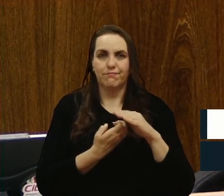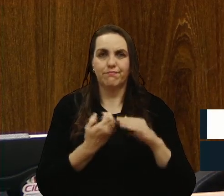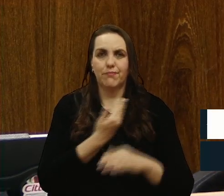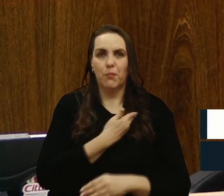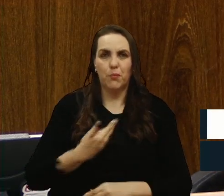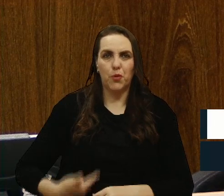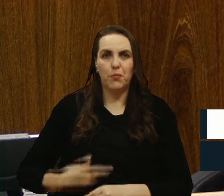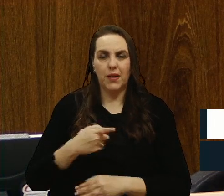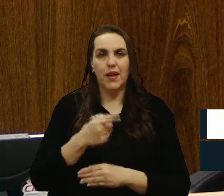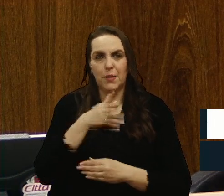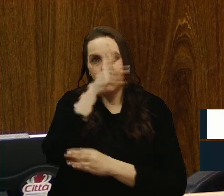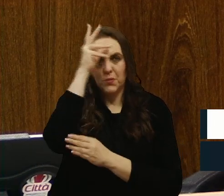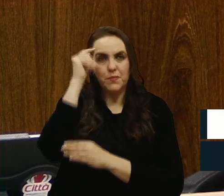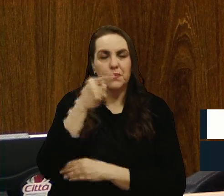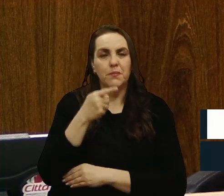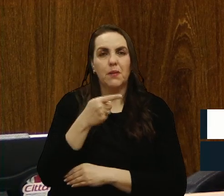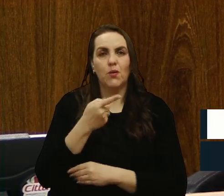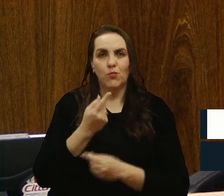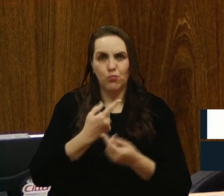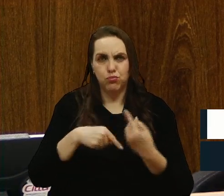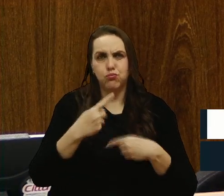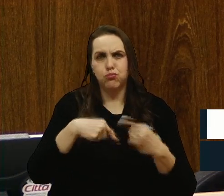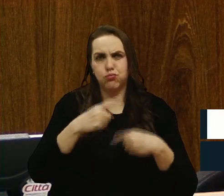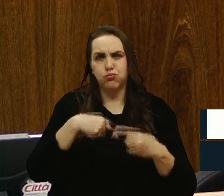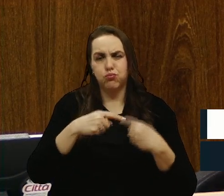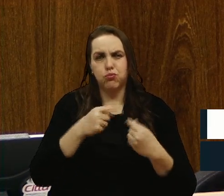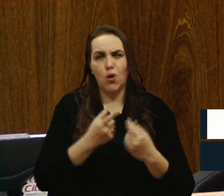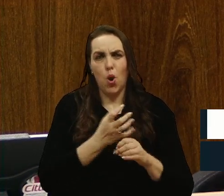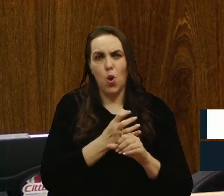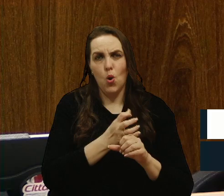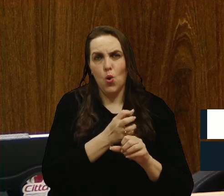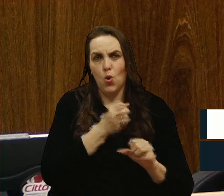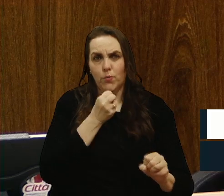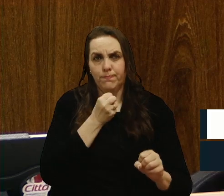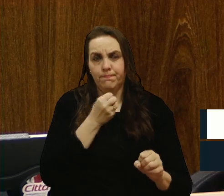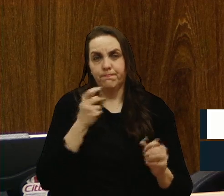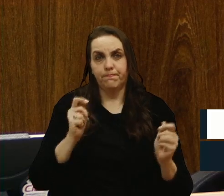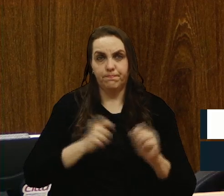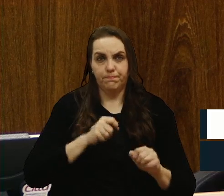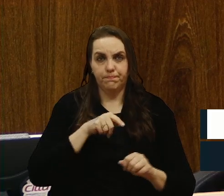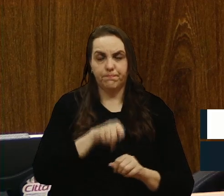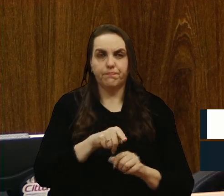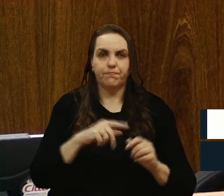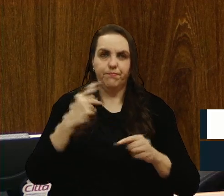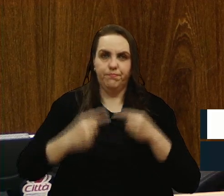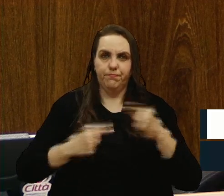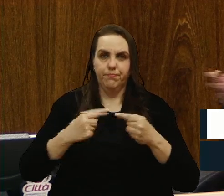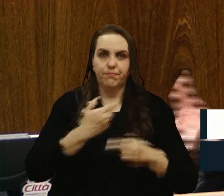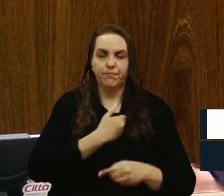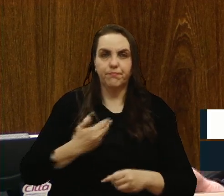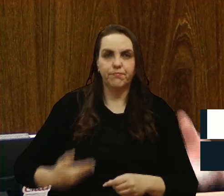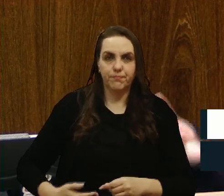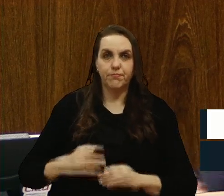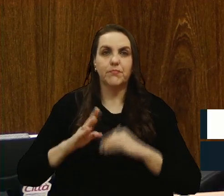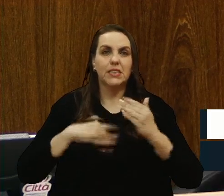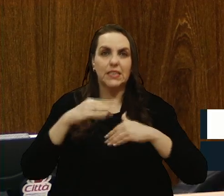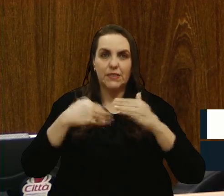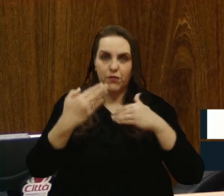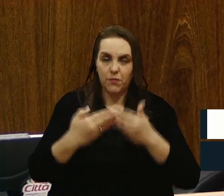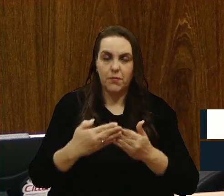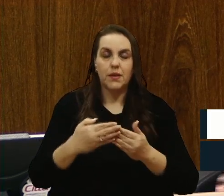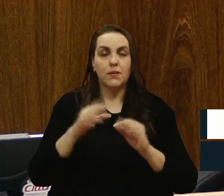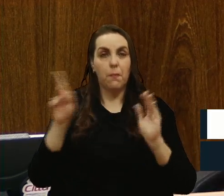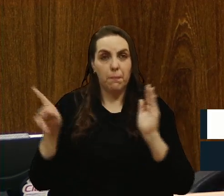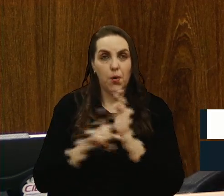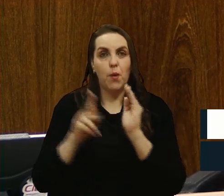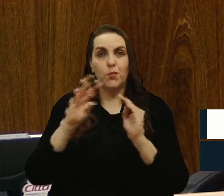que gera renda suficiente, receita suficiente para que tenhamos políticas públicas desenvolvidas pelo